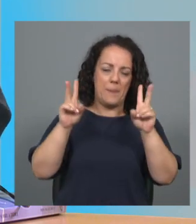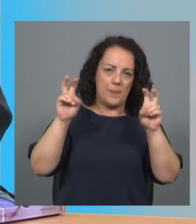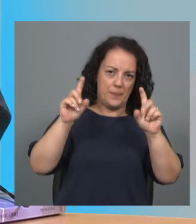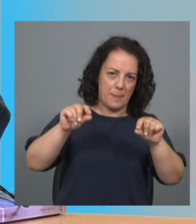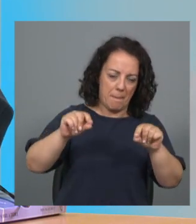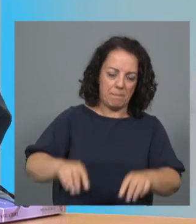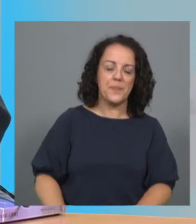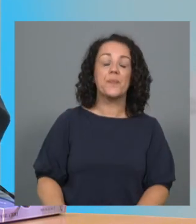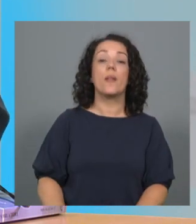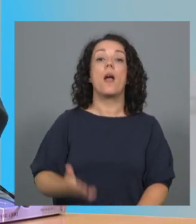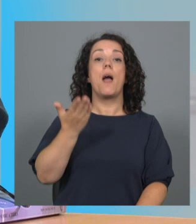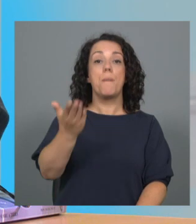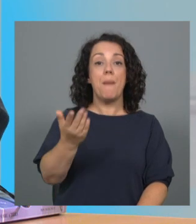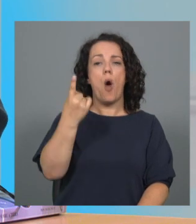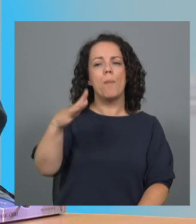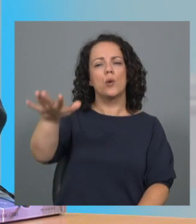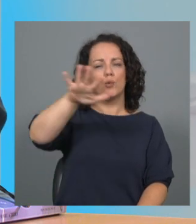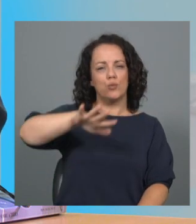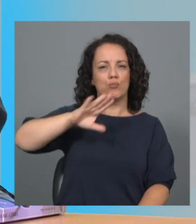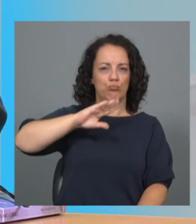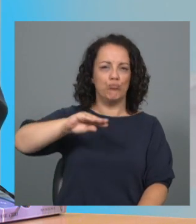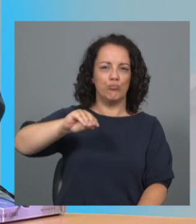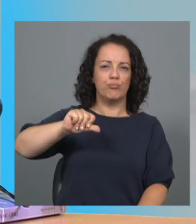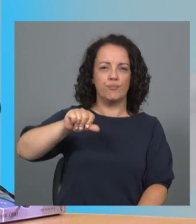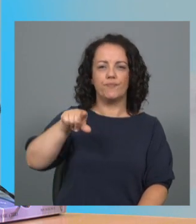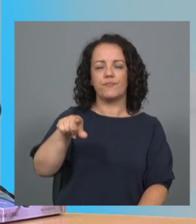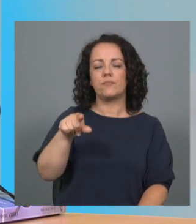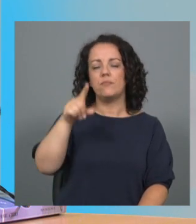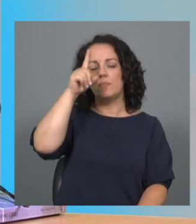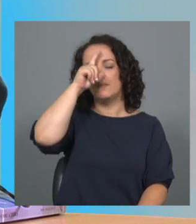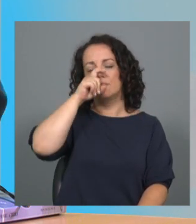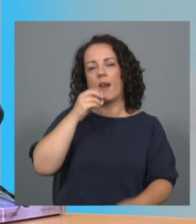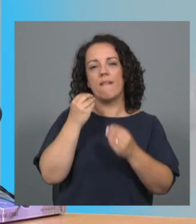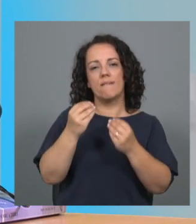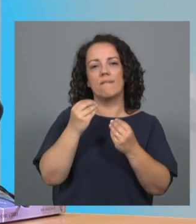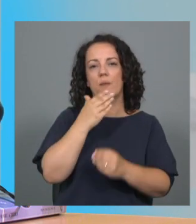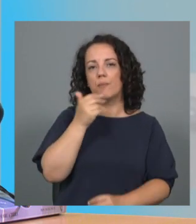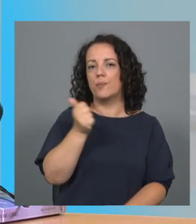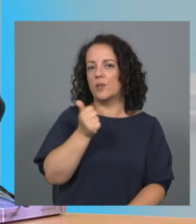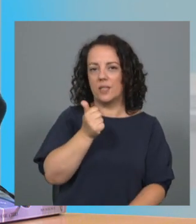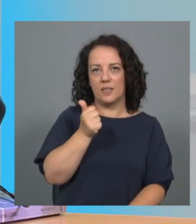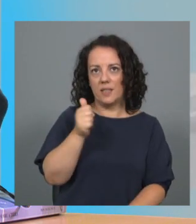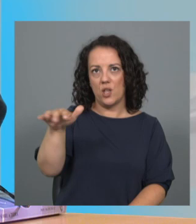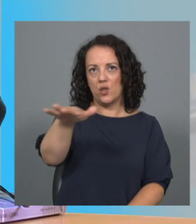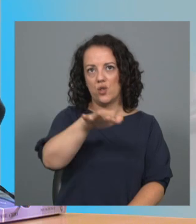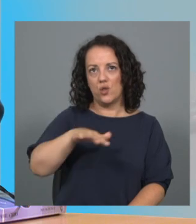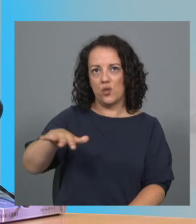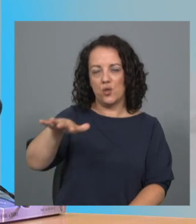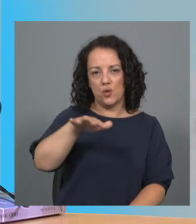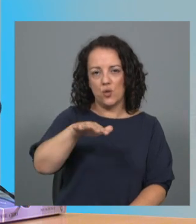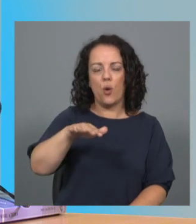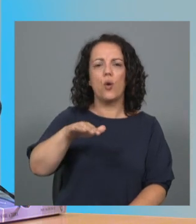uma questão, é uma zona que eu acho que tem muitas memórias bonitas, que é a questão da zona ali do Alto